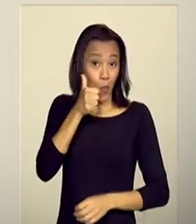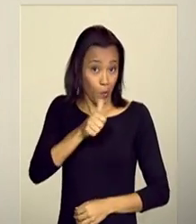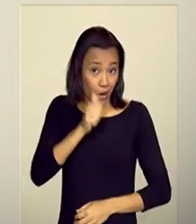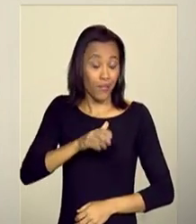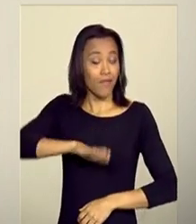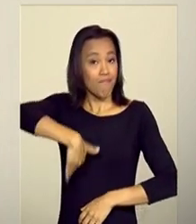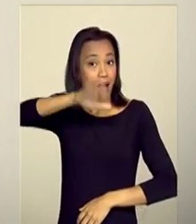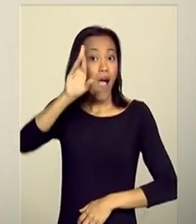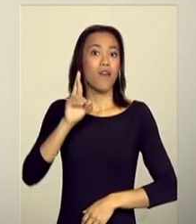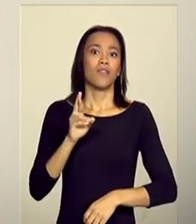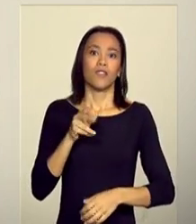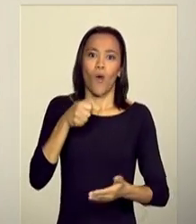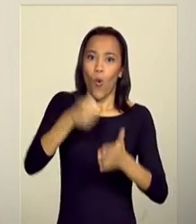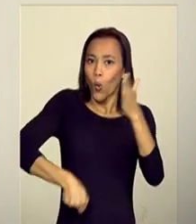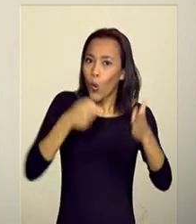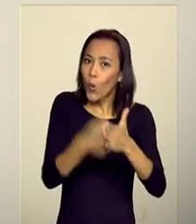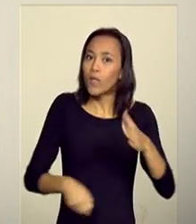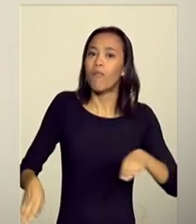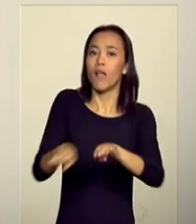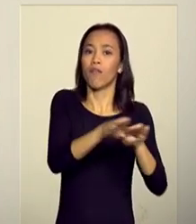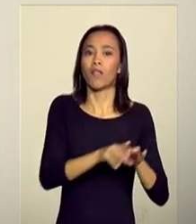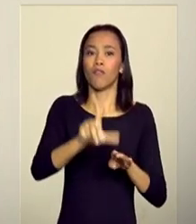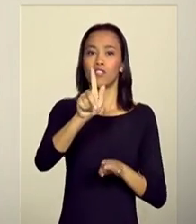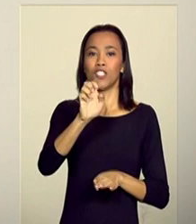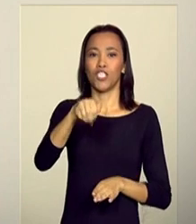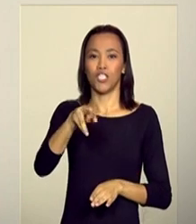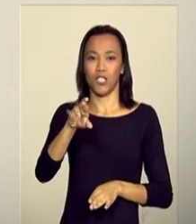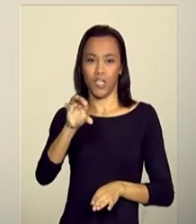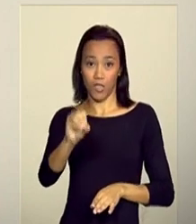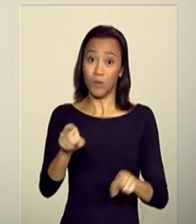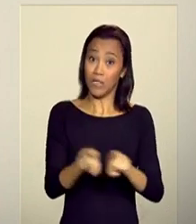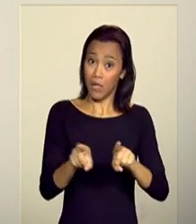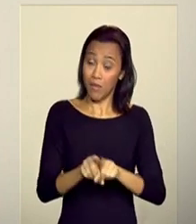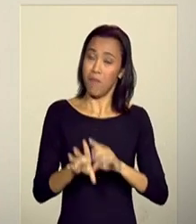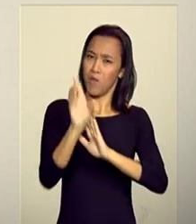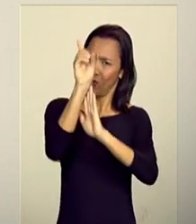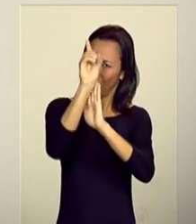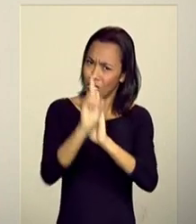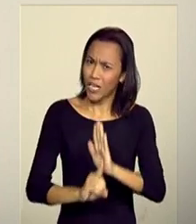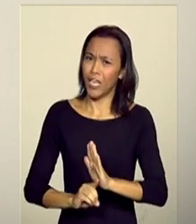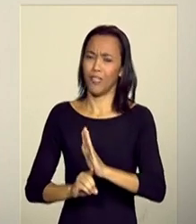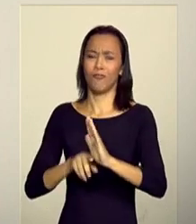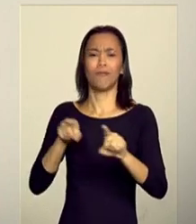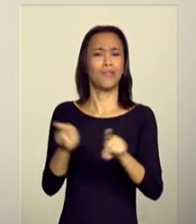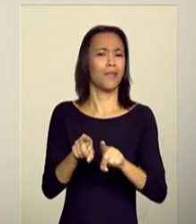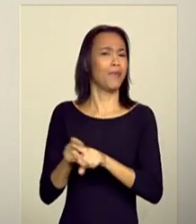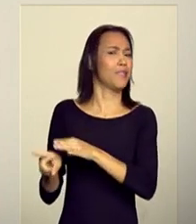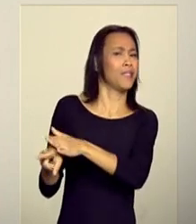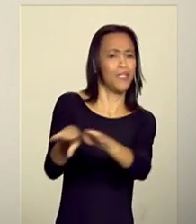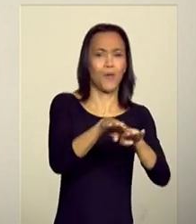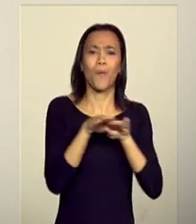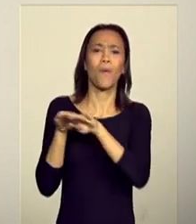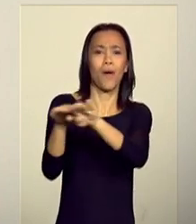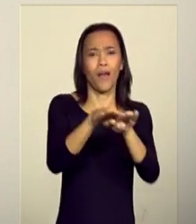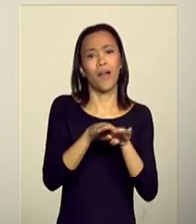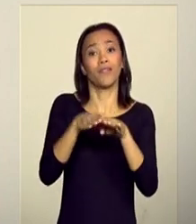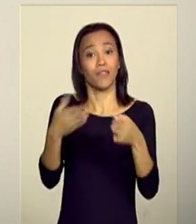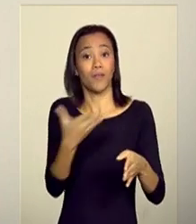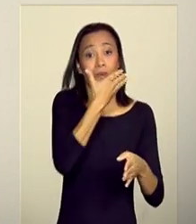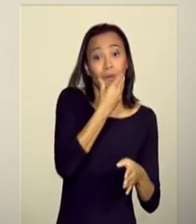mais que obrigação de lutar pela igualdade de gênero pela defesa intransigente dos mesmos direitos